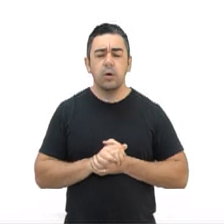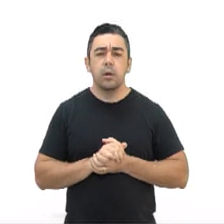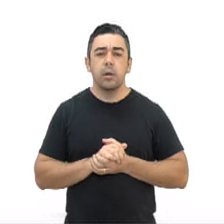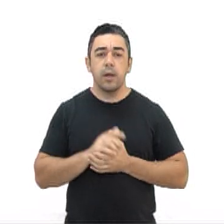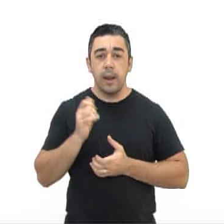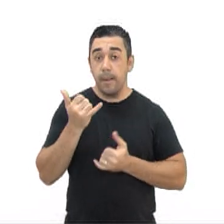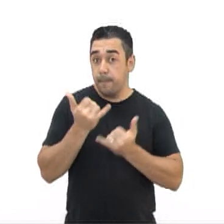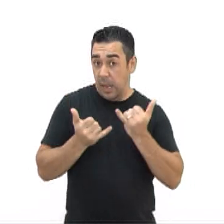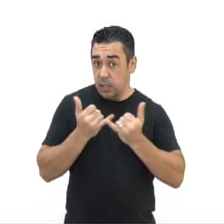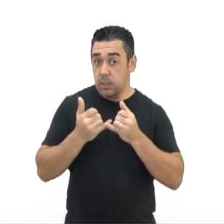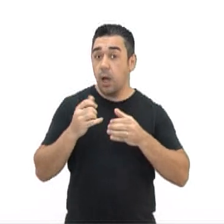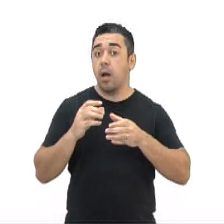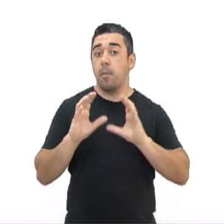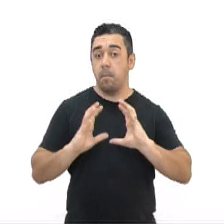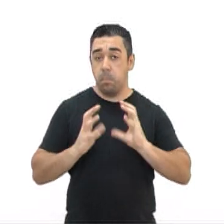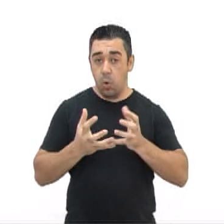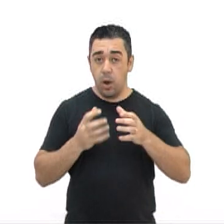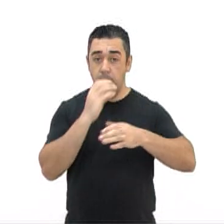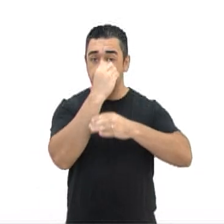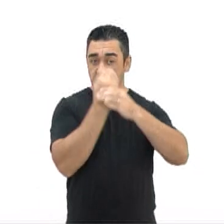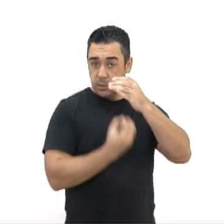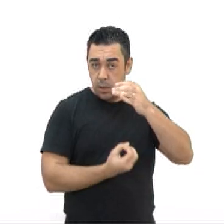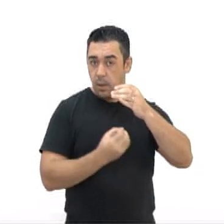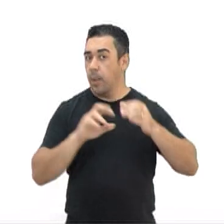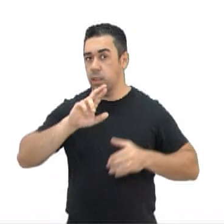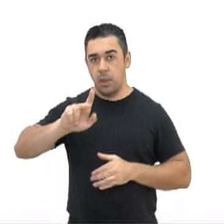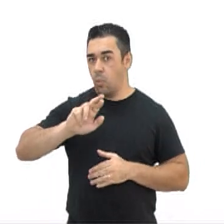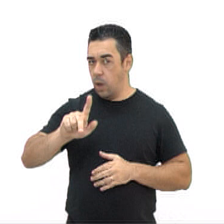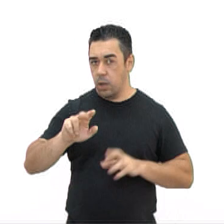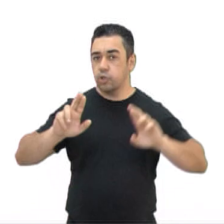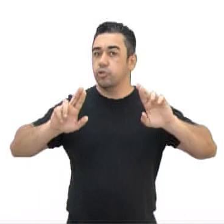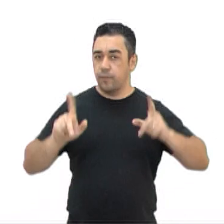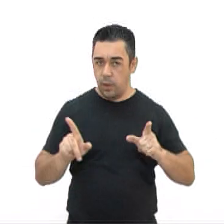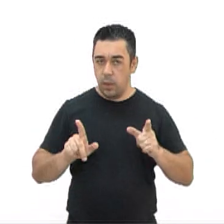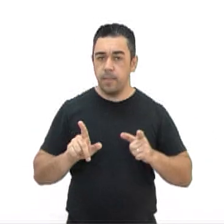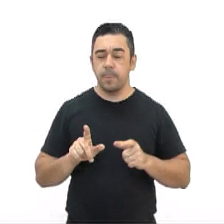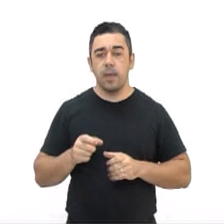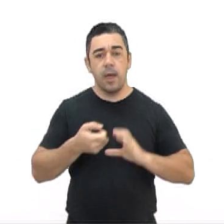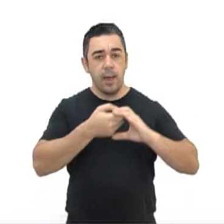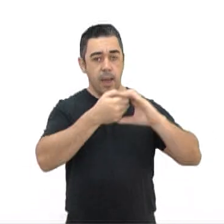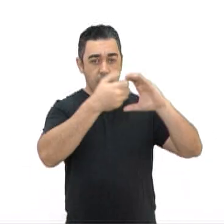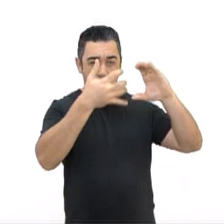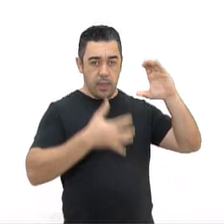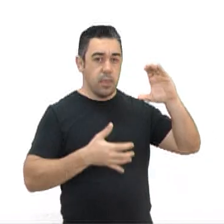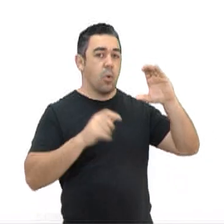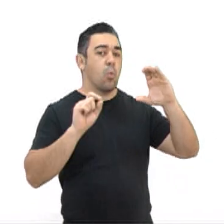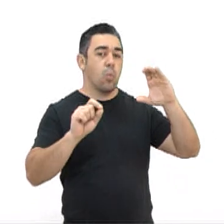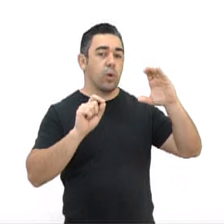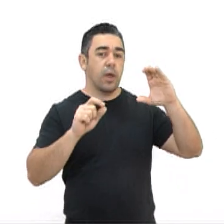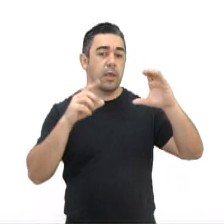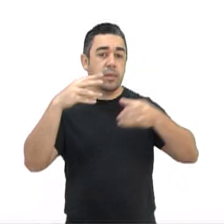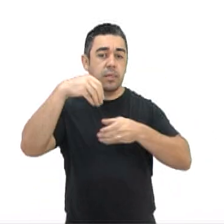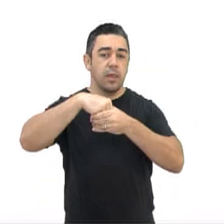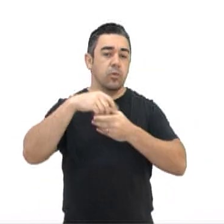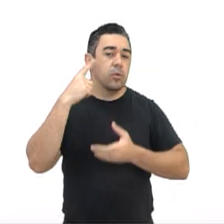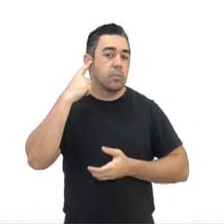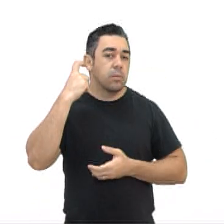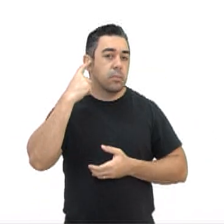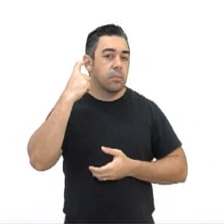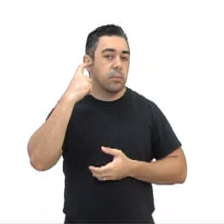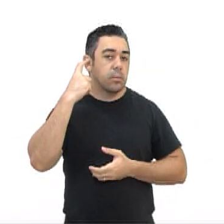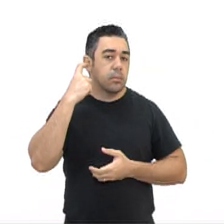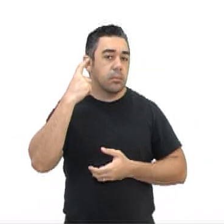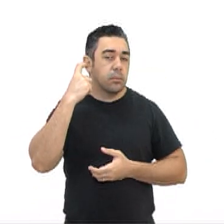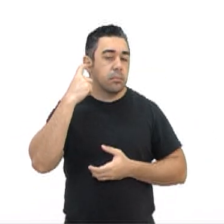bola de basquetebol, porém não é a mesma. Uma característica interessante dela é que ela possui guizos.